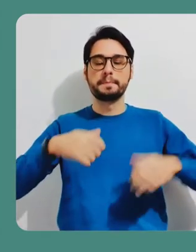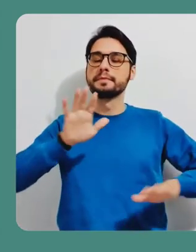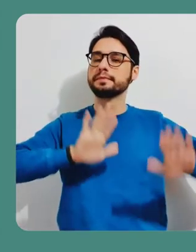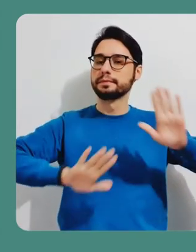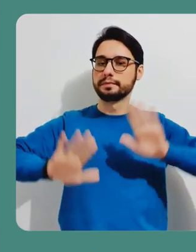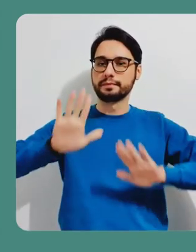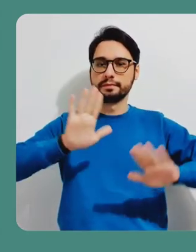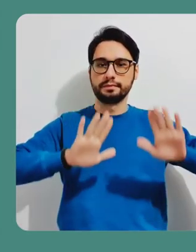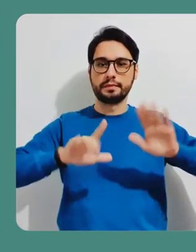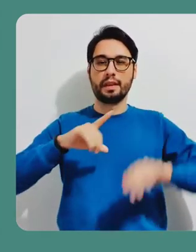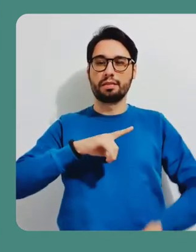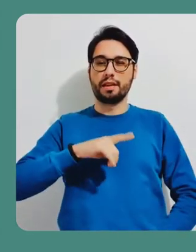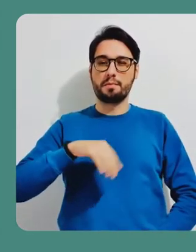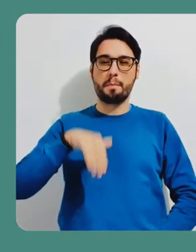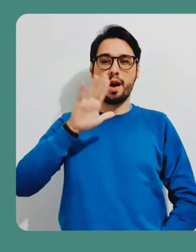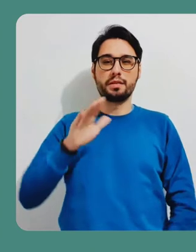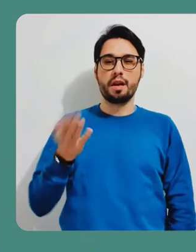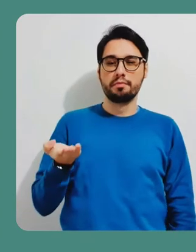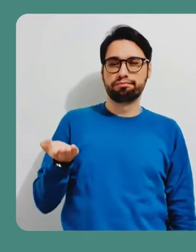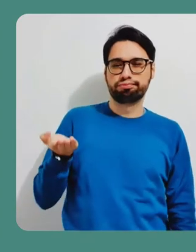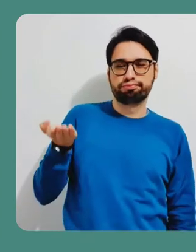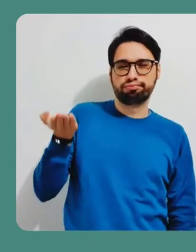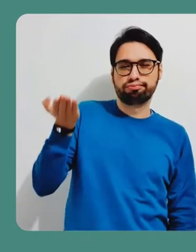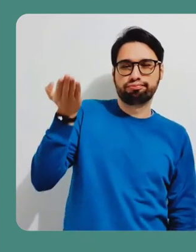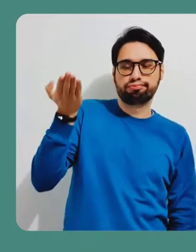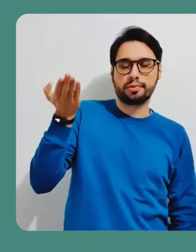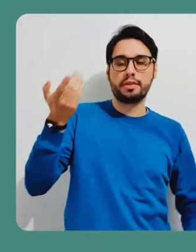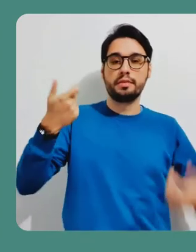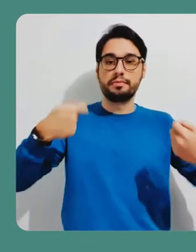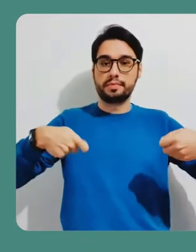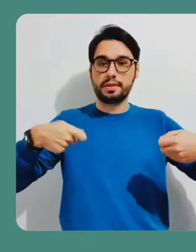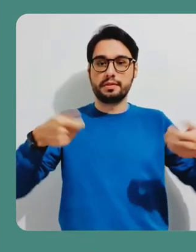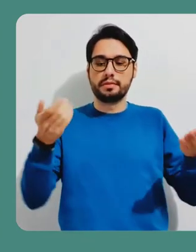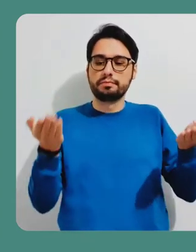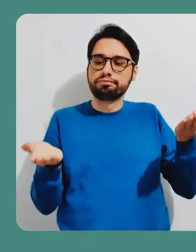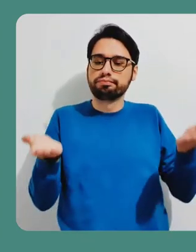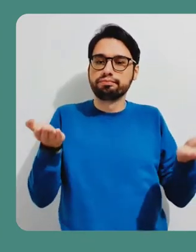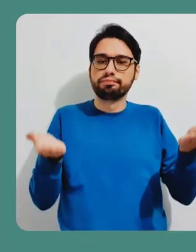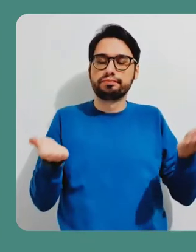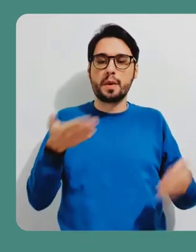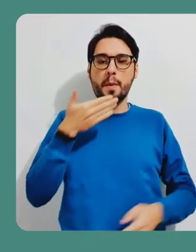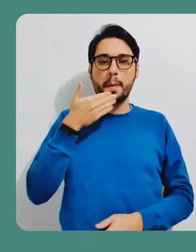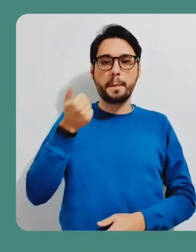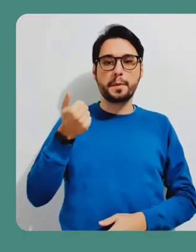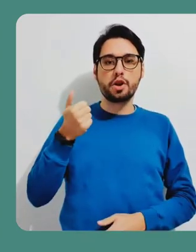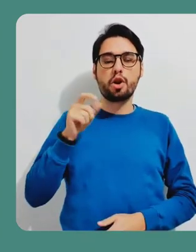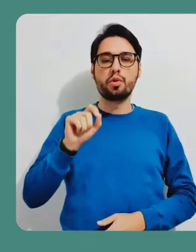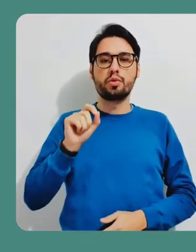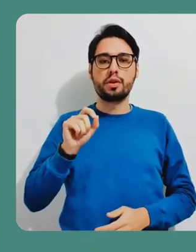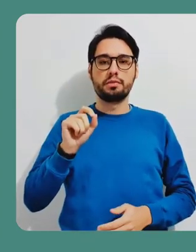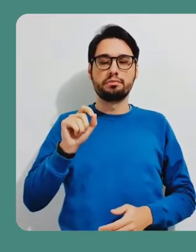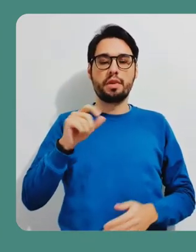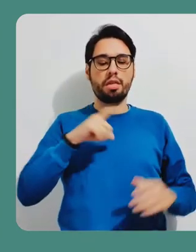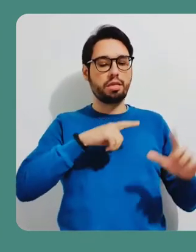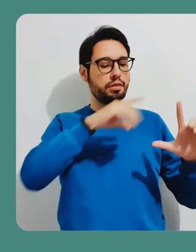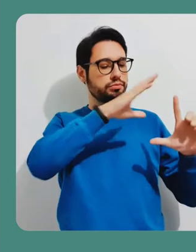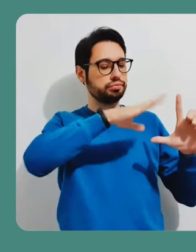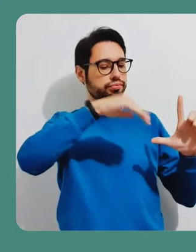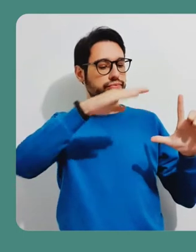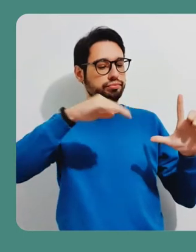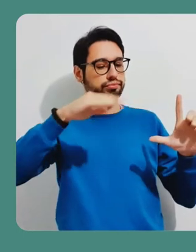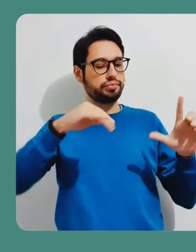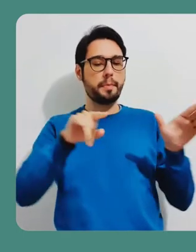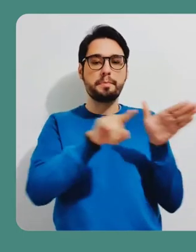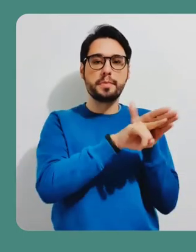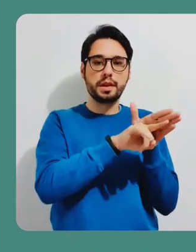picos sonoros que ultrapassa os limites permitidos ou seja eles estão alto demais o